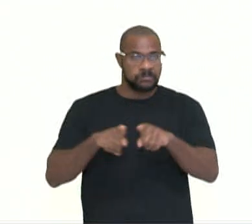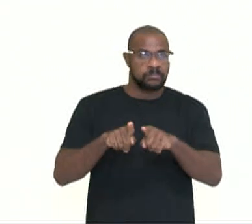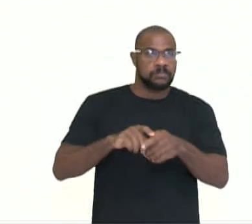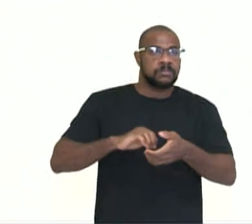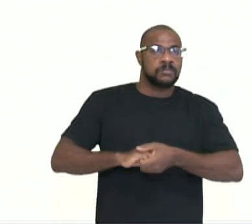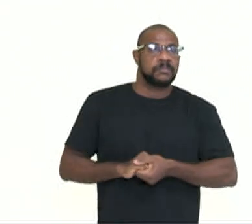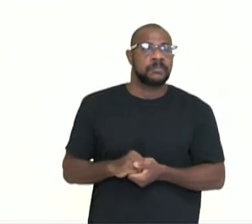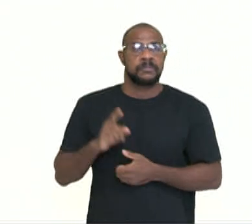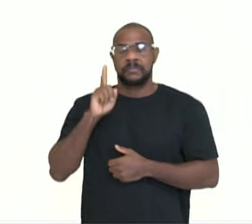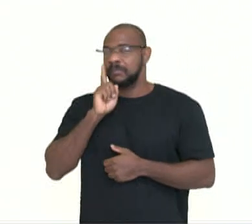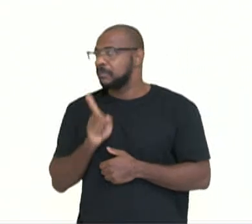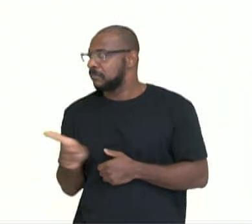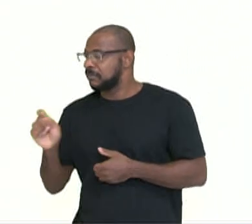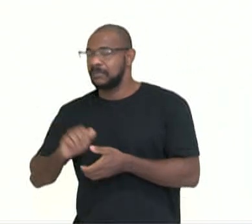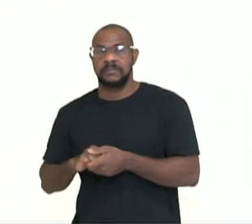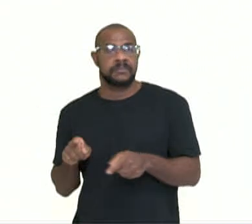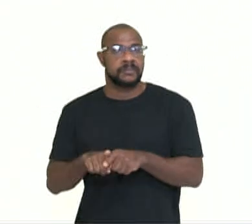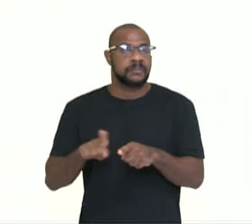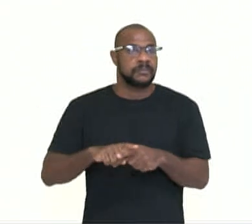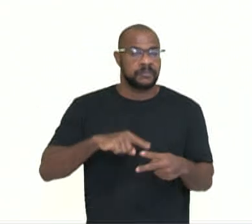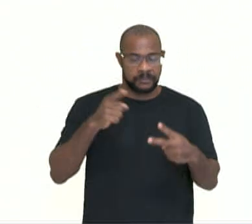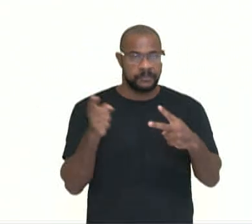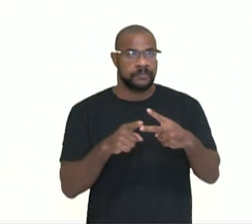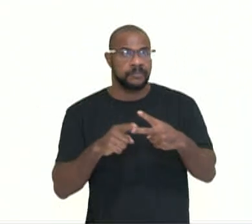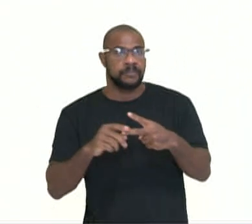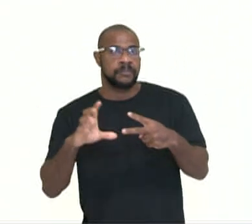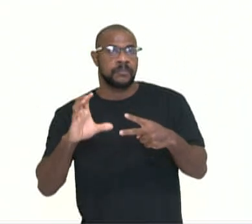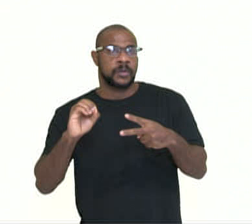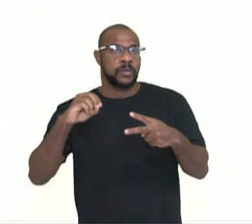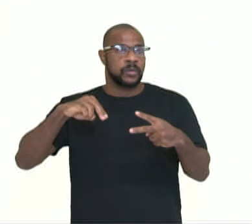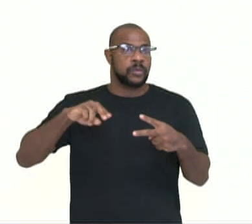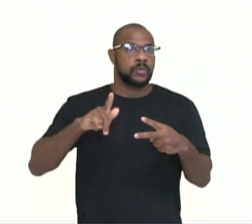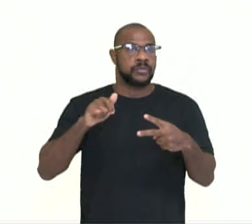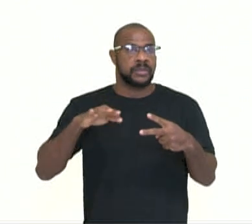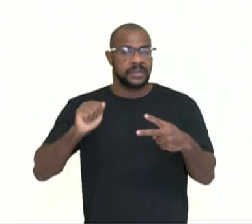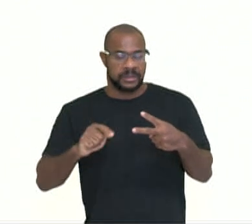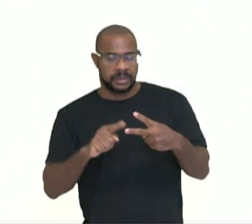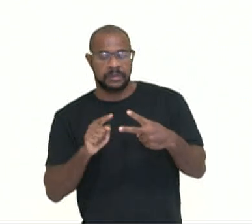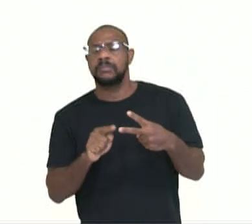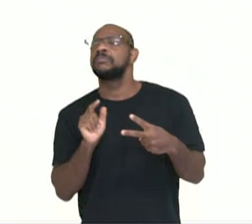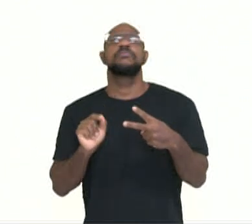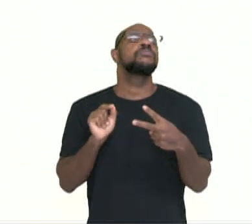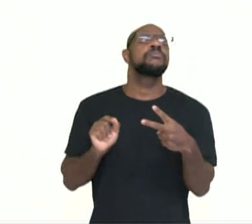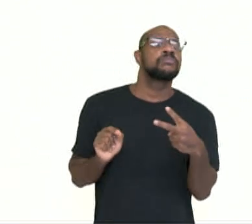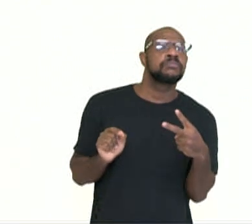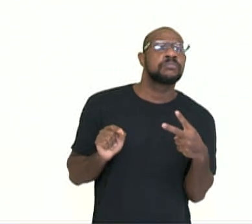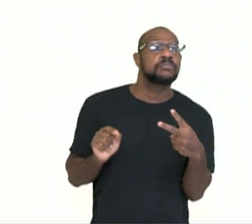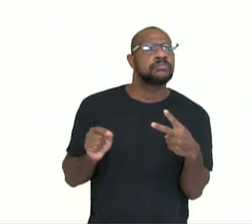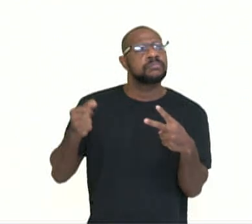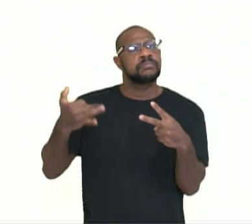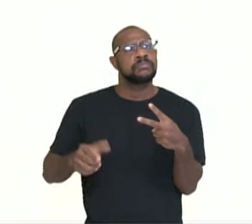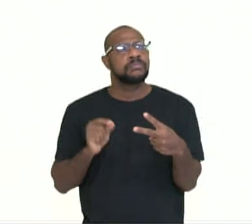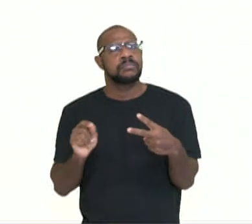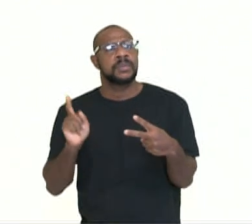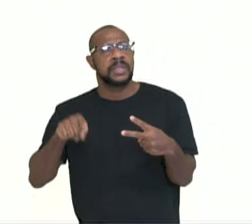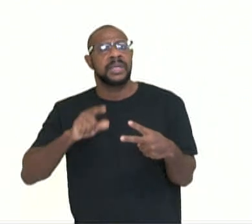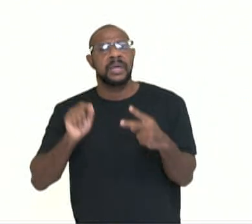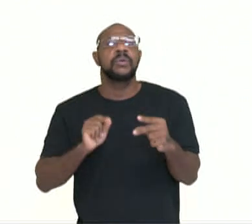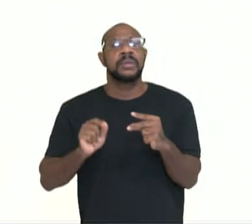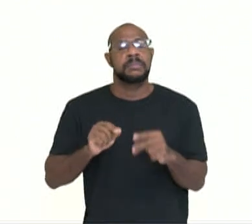essa patologia da síndrome congênita do Zika vírus, tá? Congênita, o que é isso? Está dizendo aqui que é uma condição